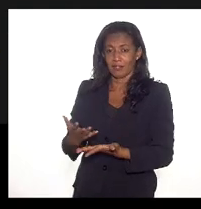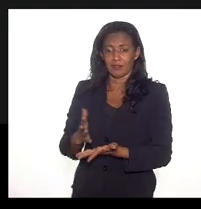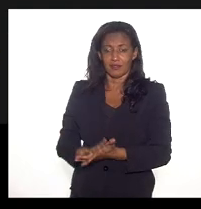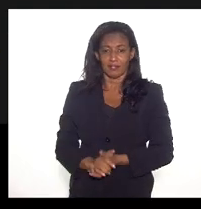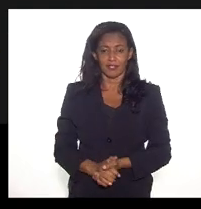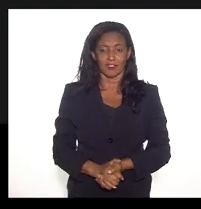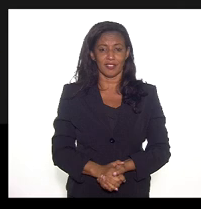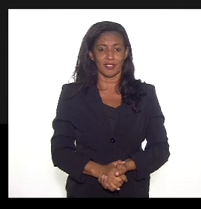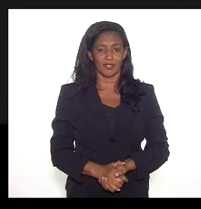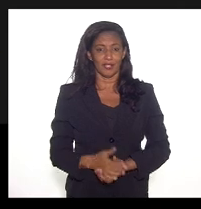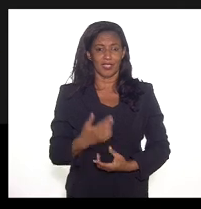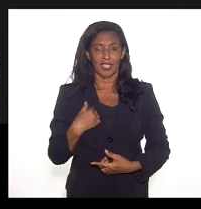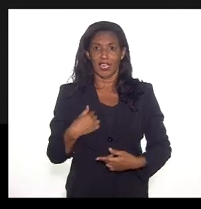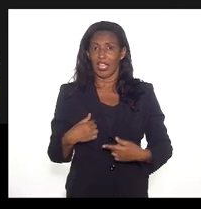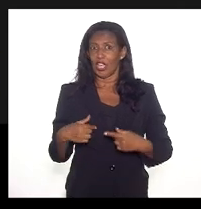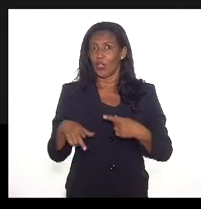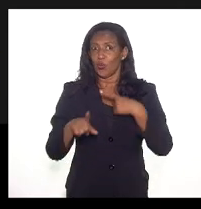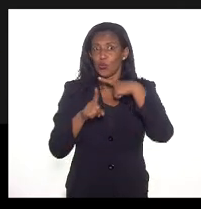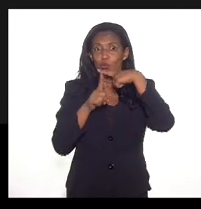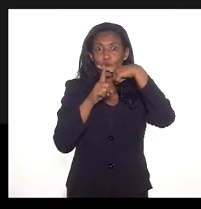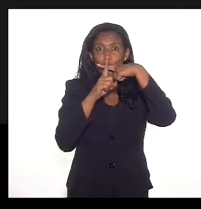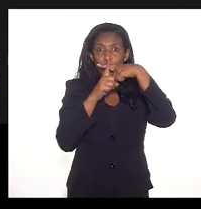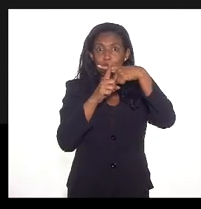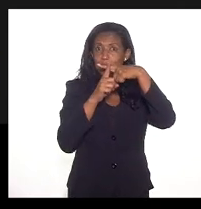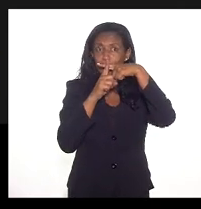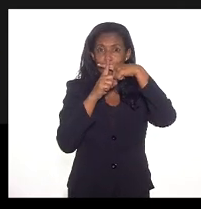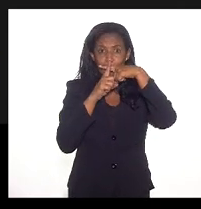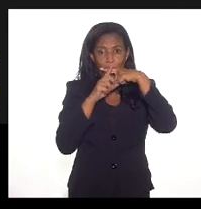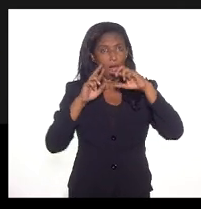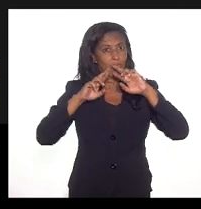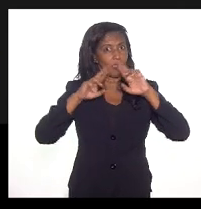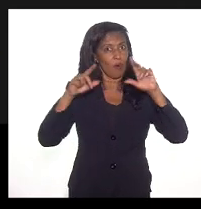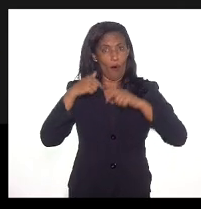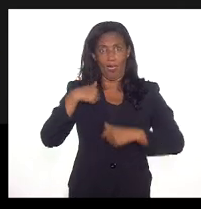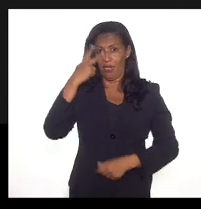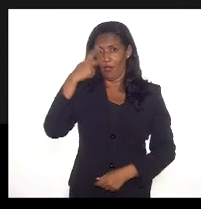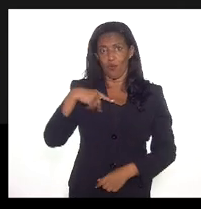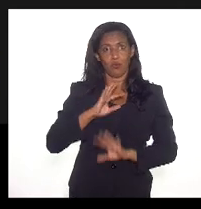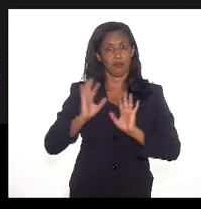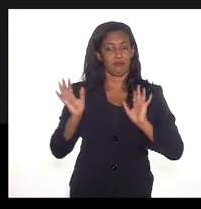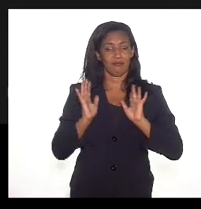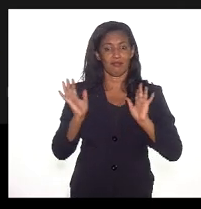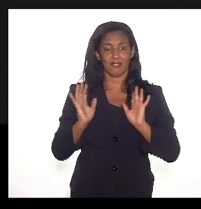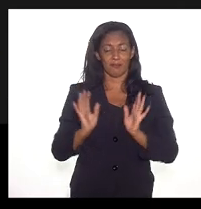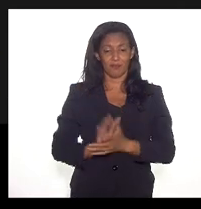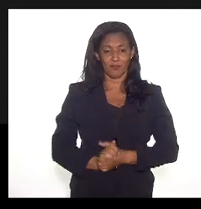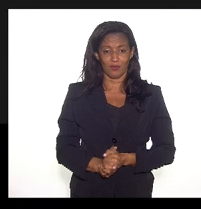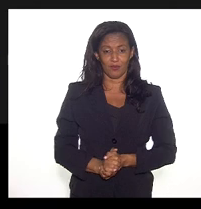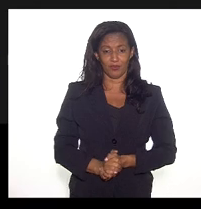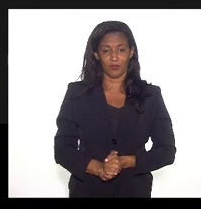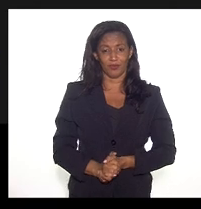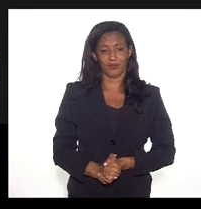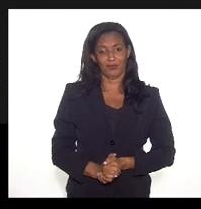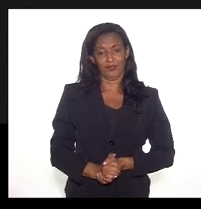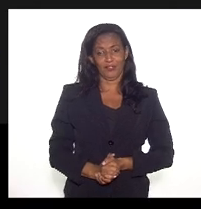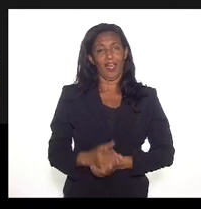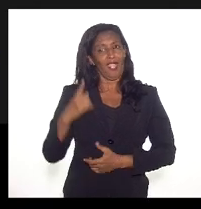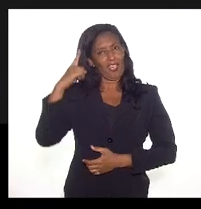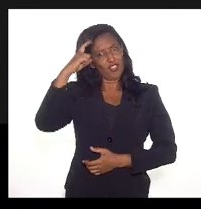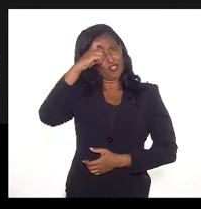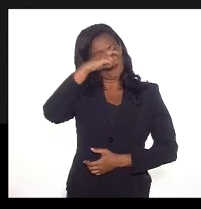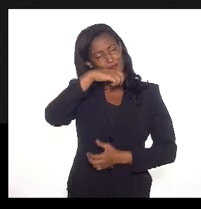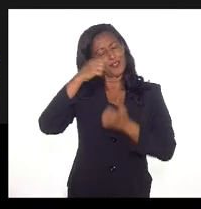Eu juro que não era eu. Aí, bom, aí... Mas veja só... Isso é difícil de